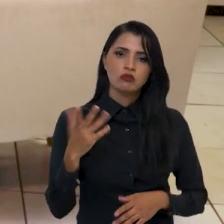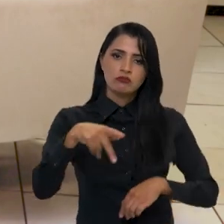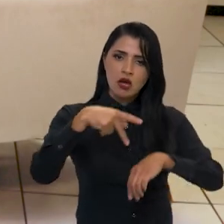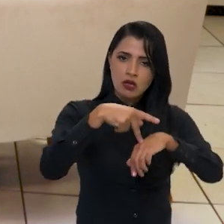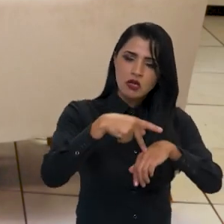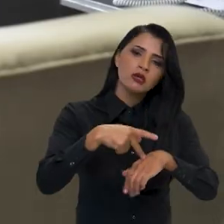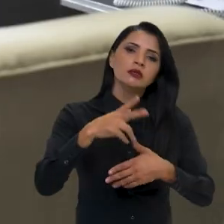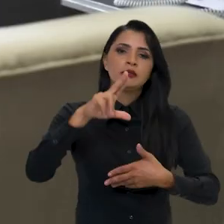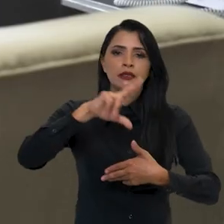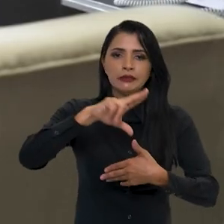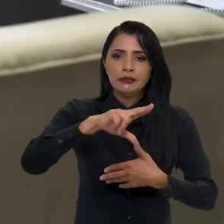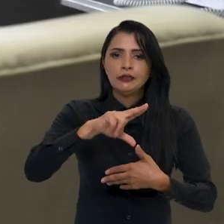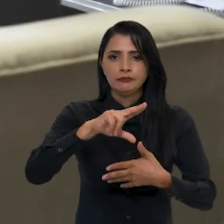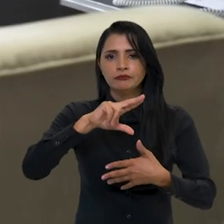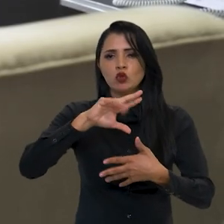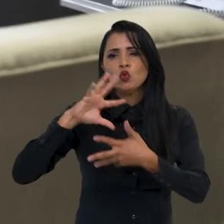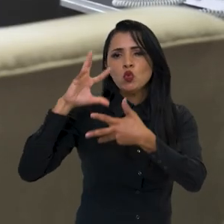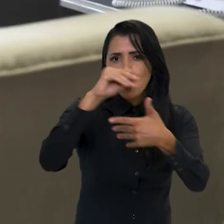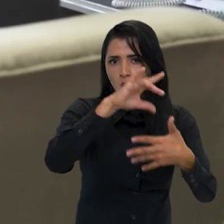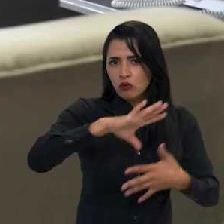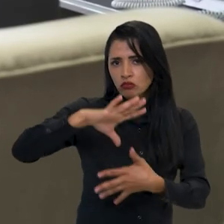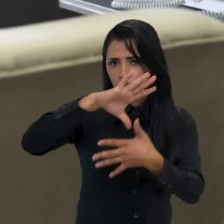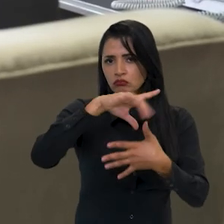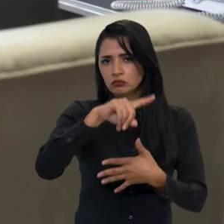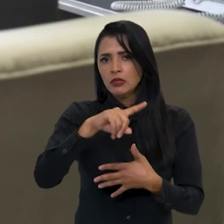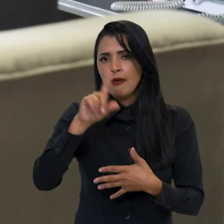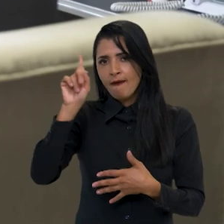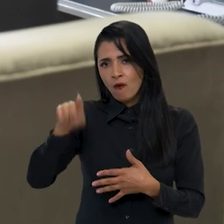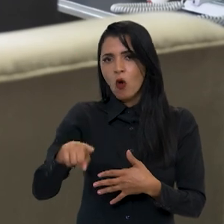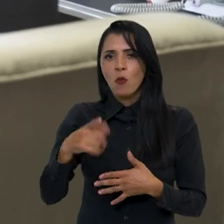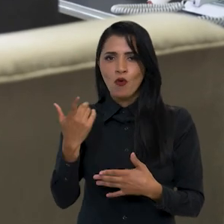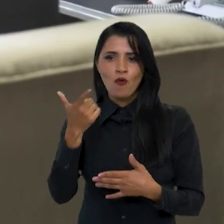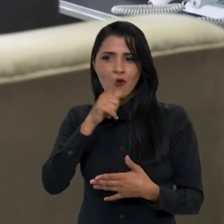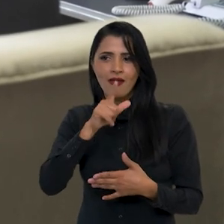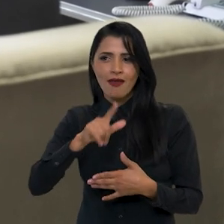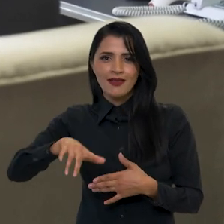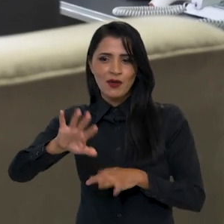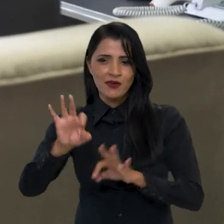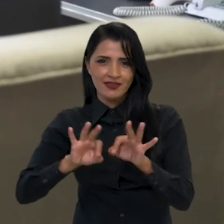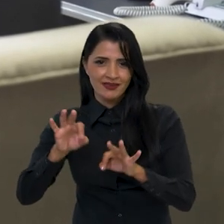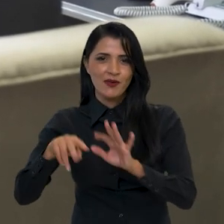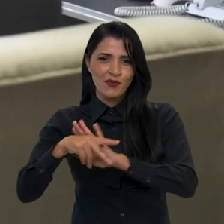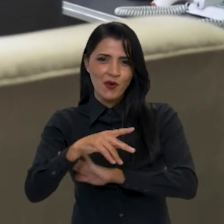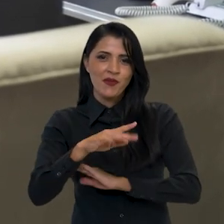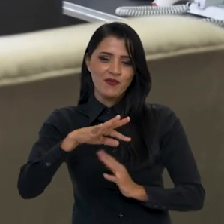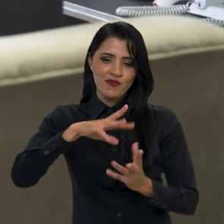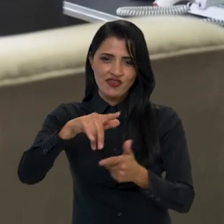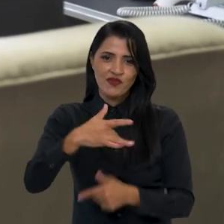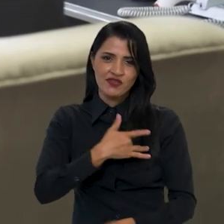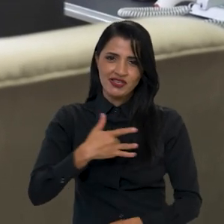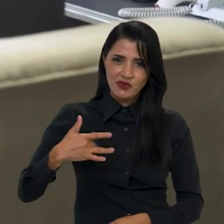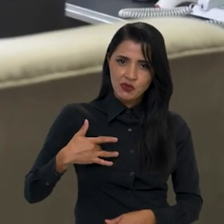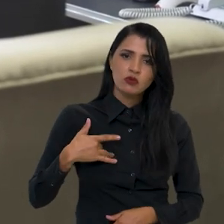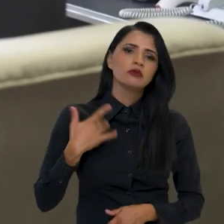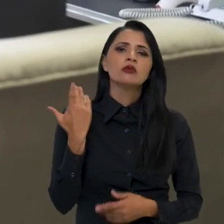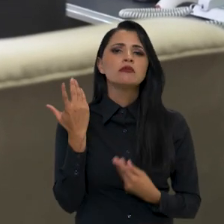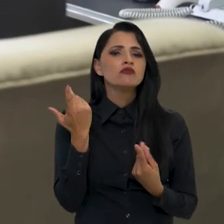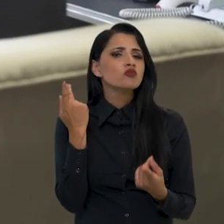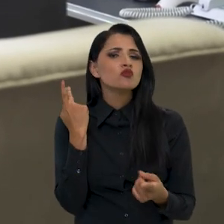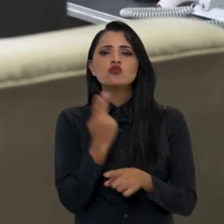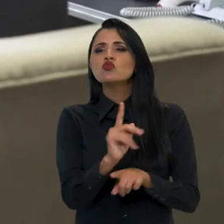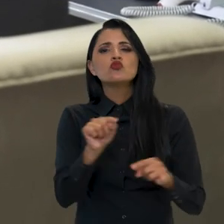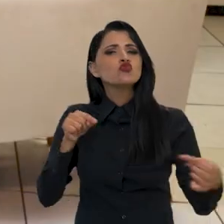e também de todas das Américas no geral, como braço da Organização Mundial da Saúde, ela procura